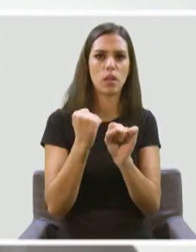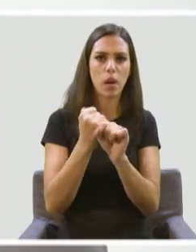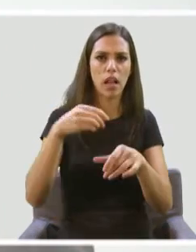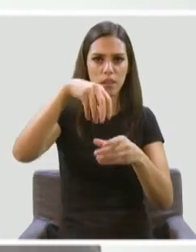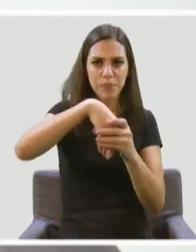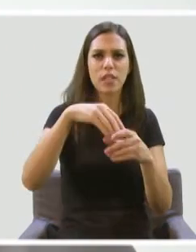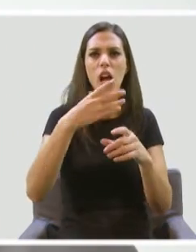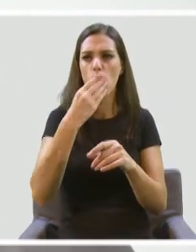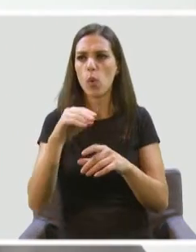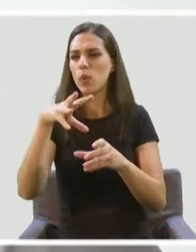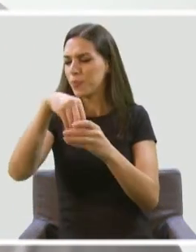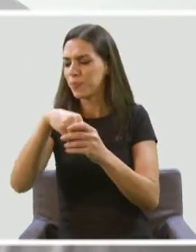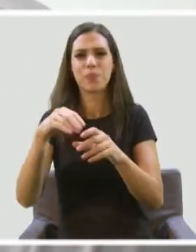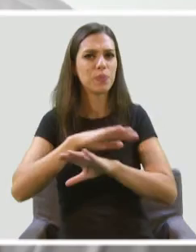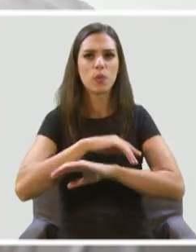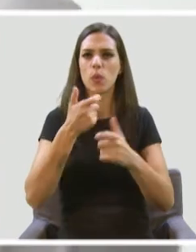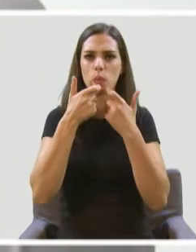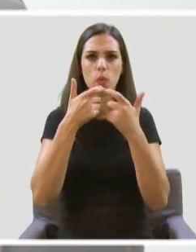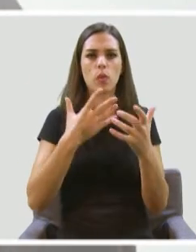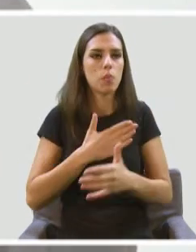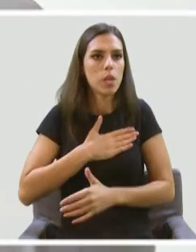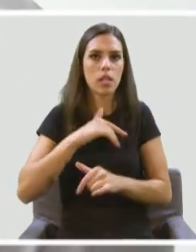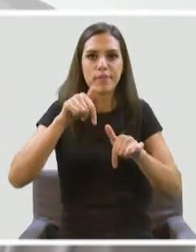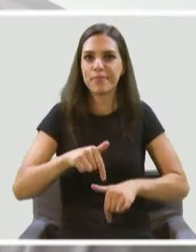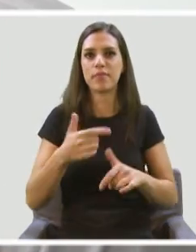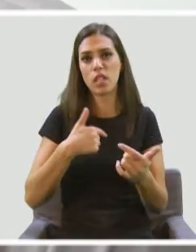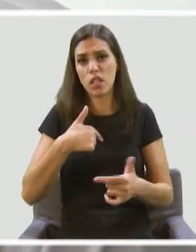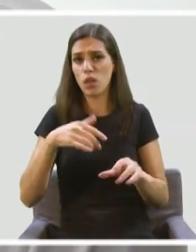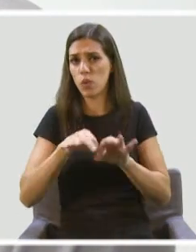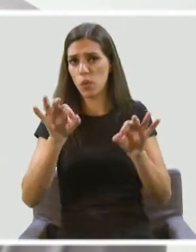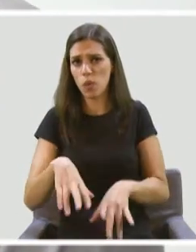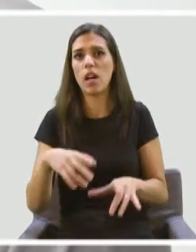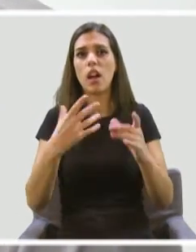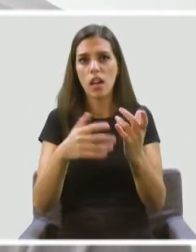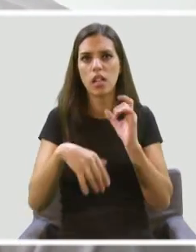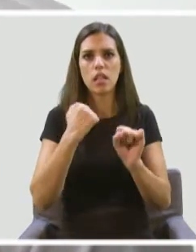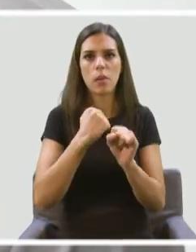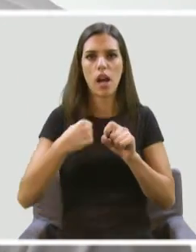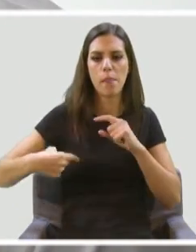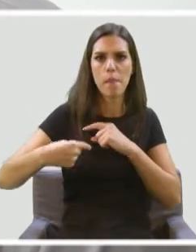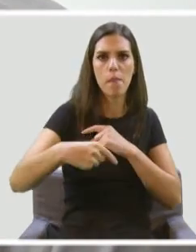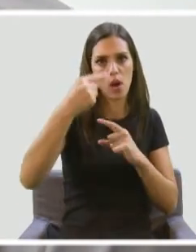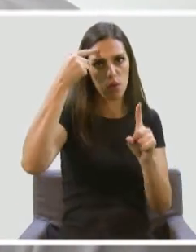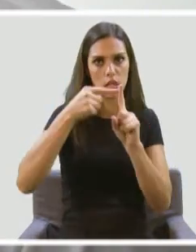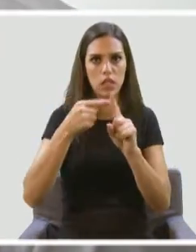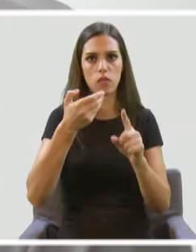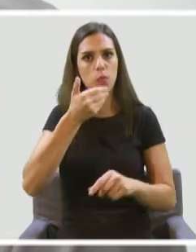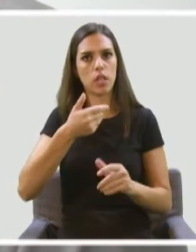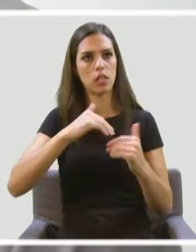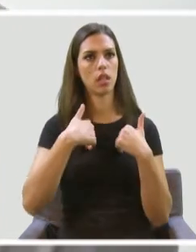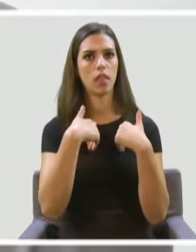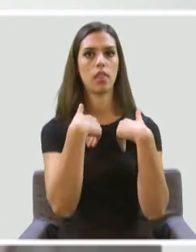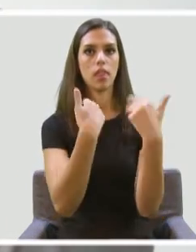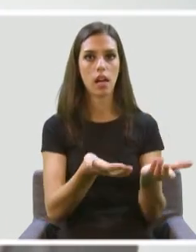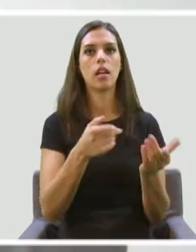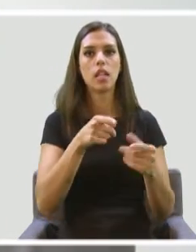e alunos e ex-alunos que gostam tanto disto quanto nós e quanto eu que aqui estou, e que trabalham sempre todos os dias para dar então esta